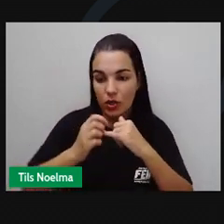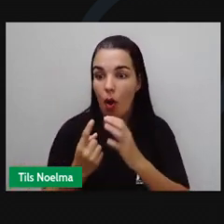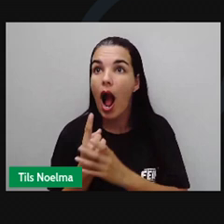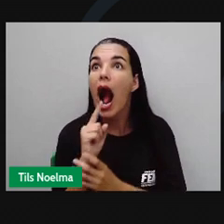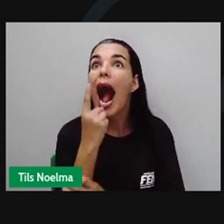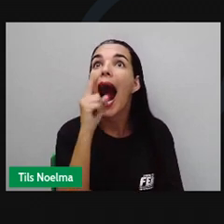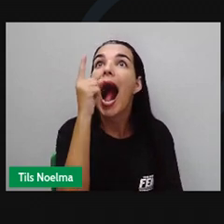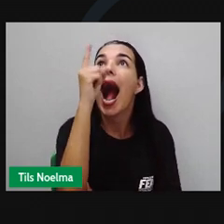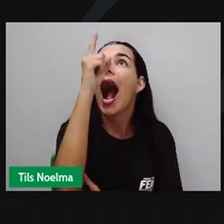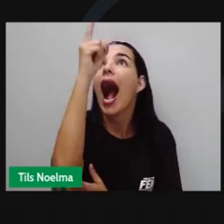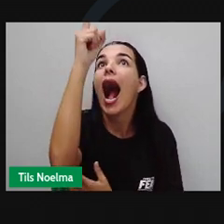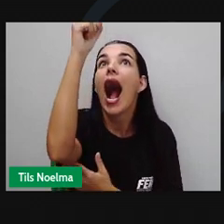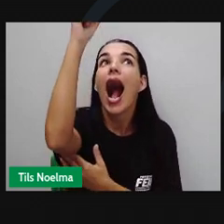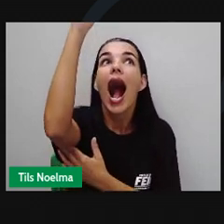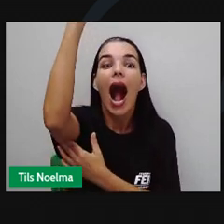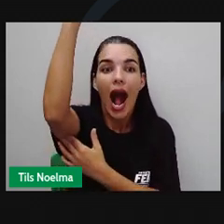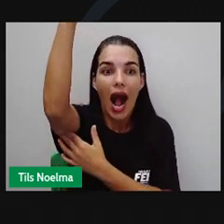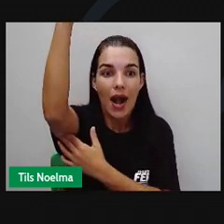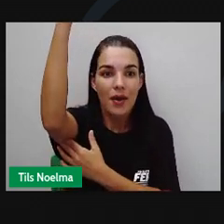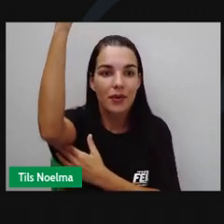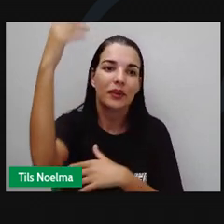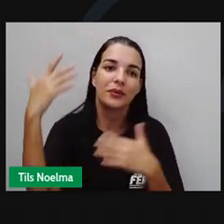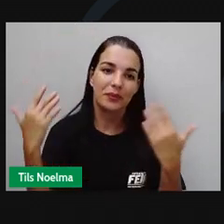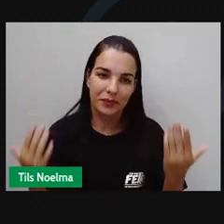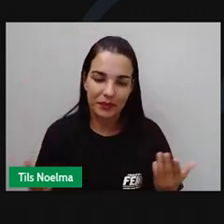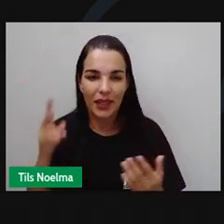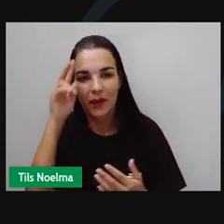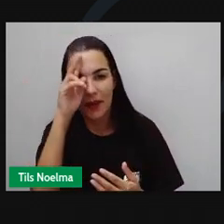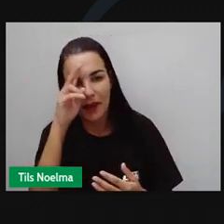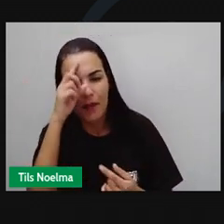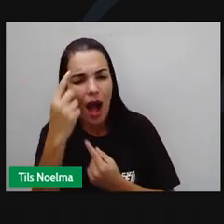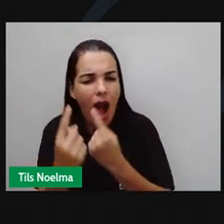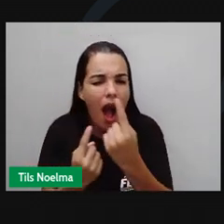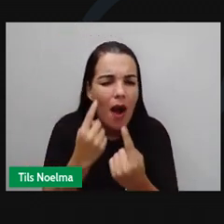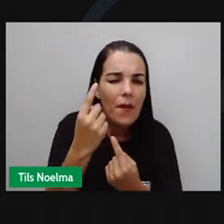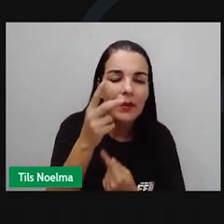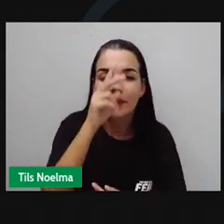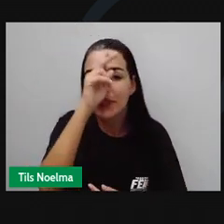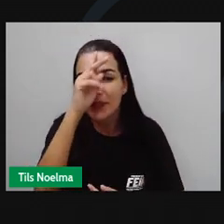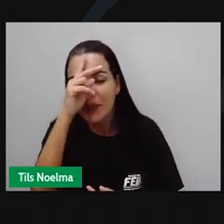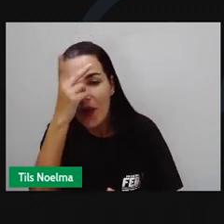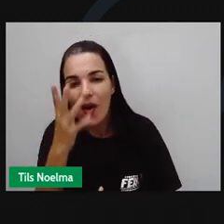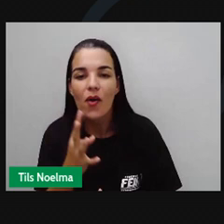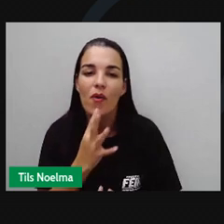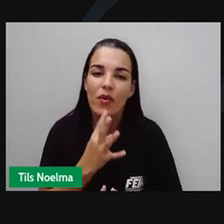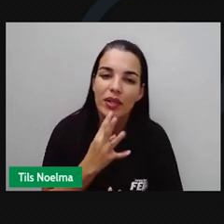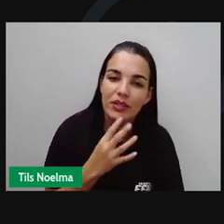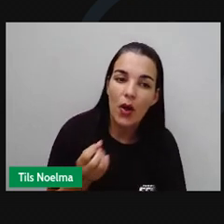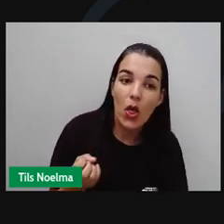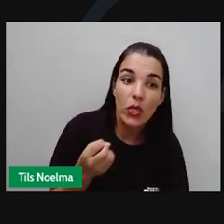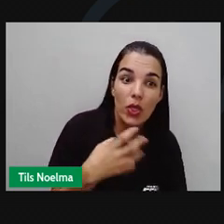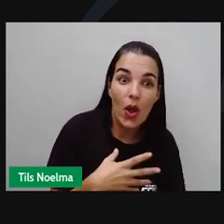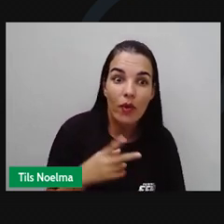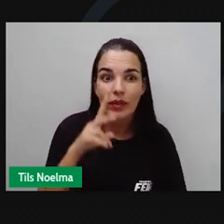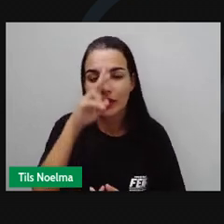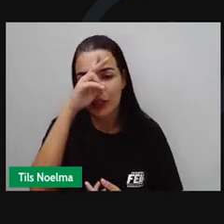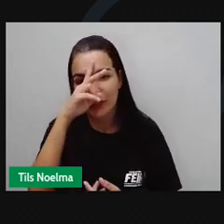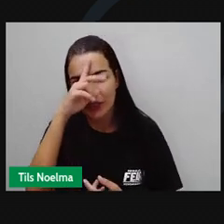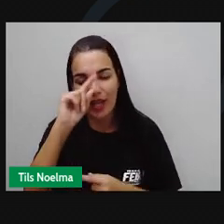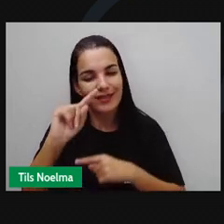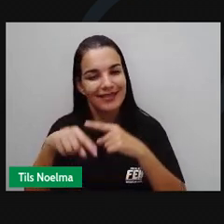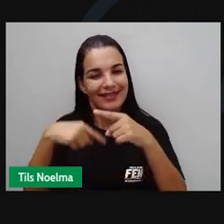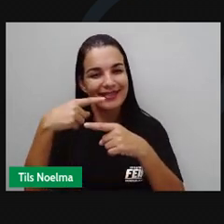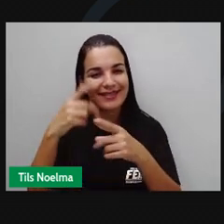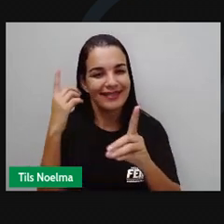céu, chegando ao castelo do gigante. Lembramos algumas histórias, conhecemos uma nova história e então nos vemos